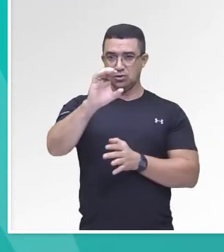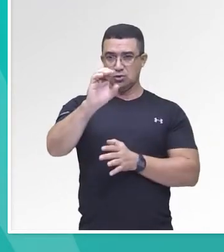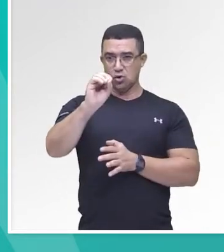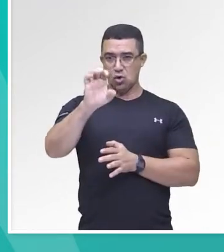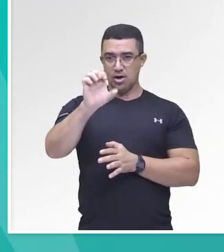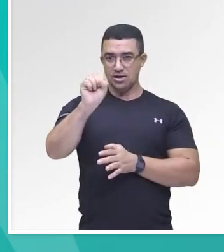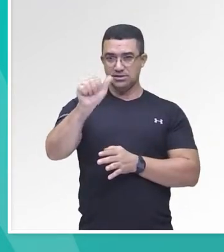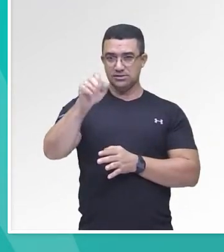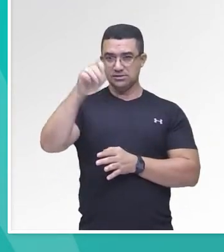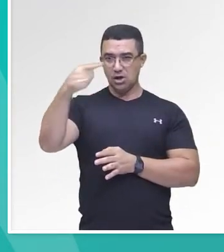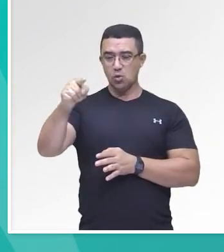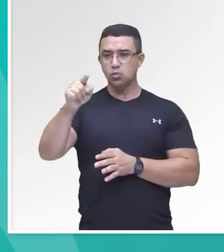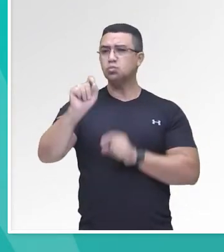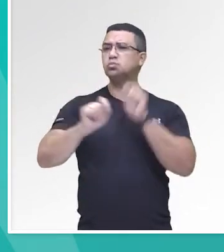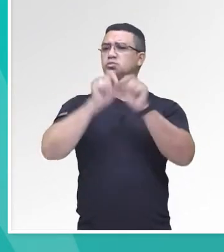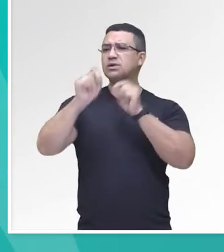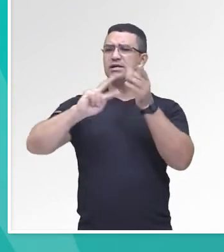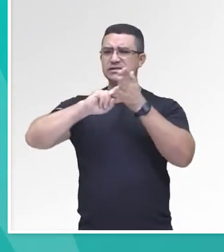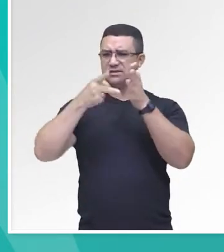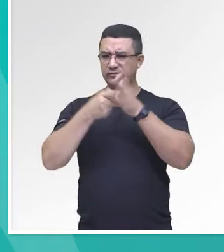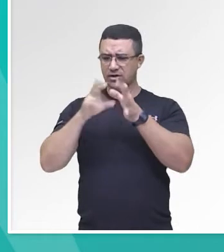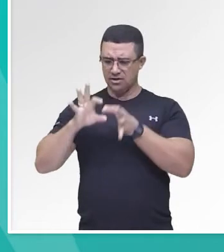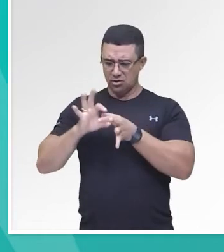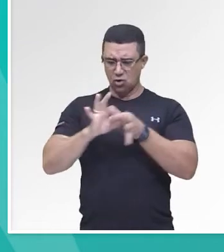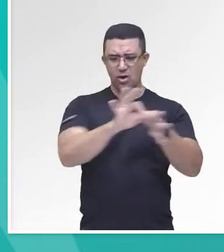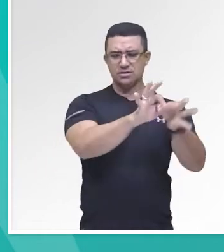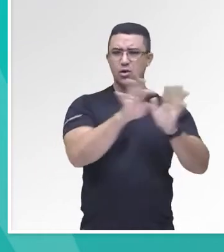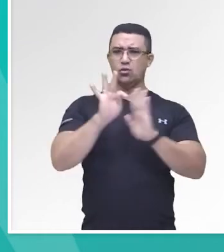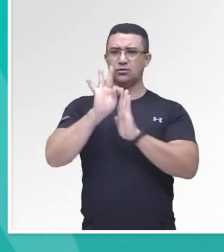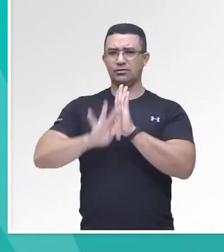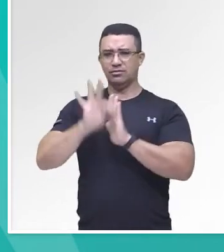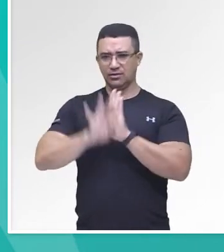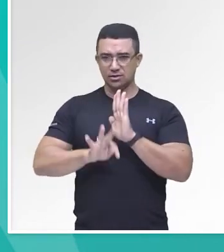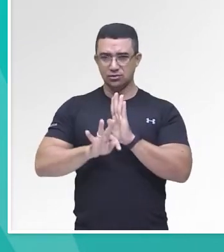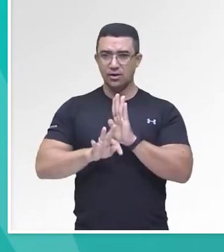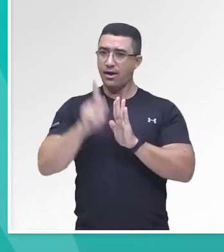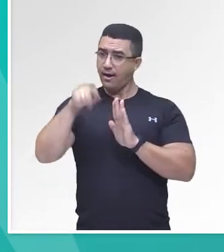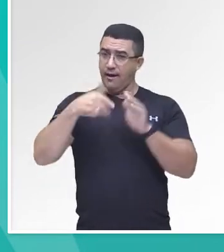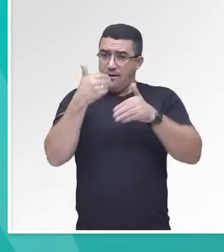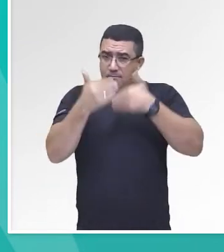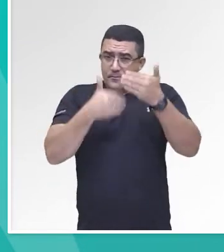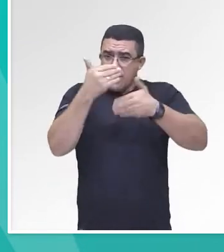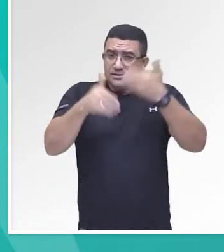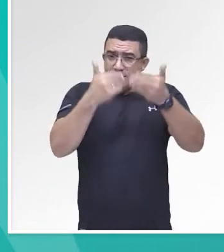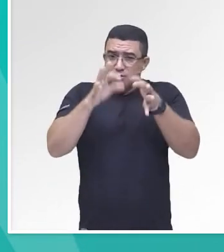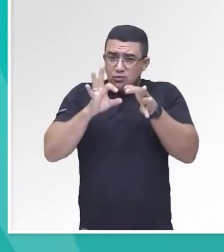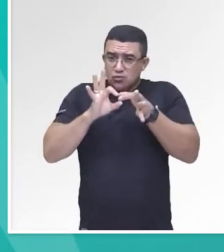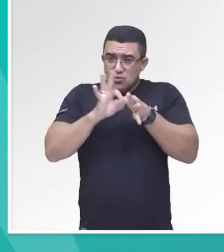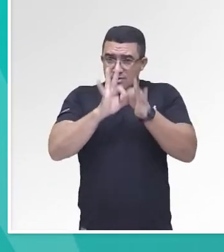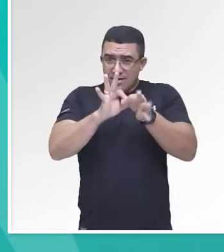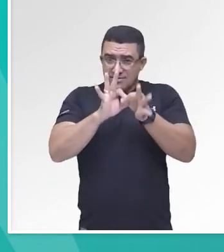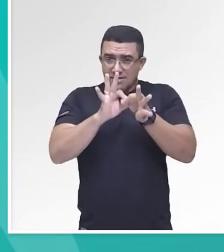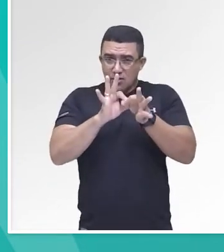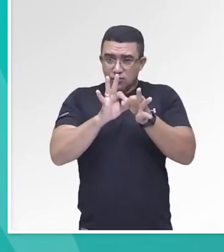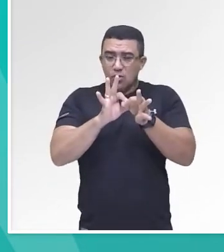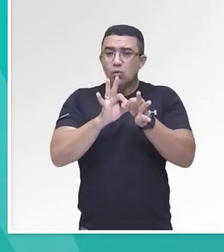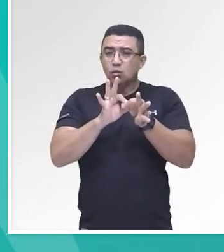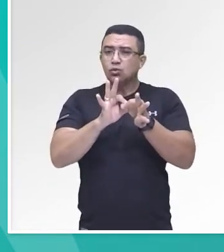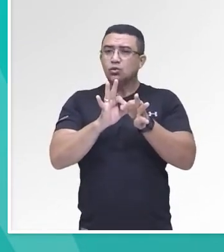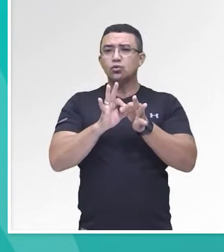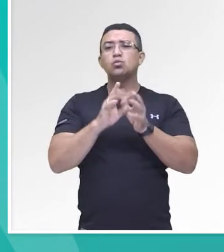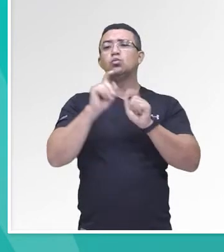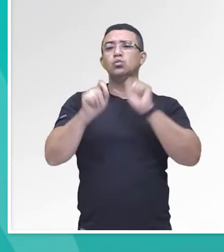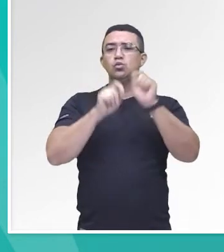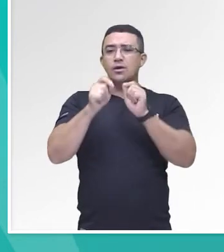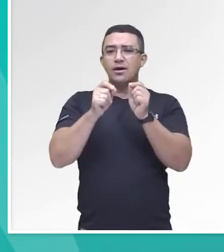Então, em linhas gerais, coesão textual significa o processo de conexão harmônico entre as partes